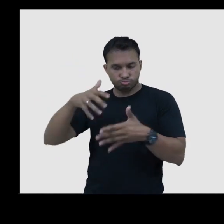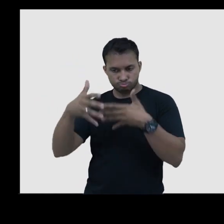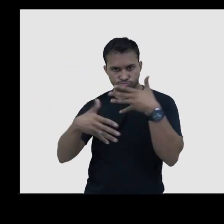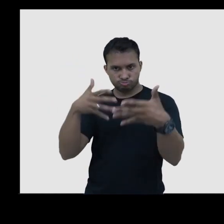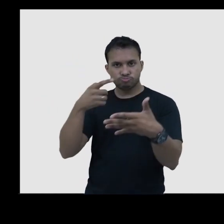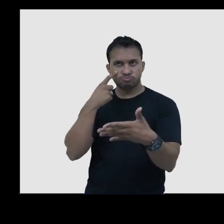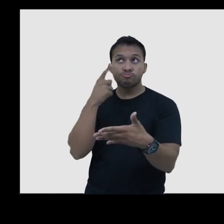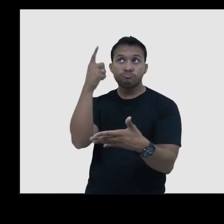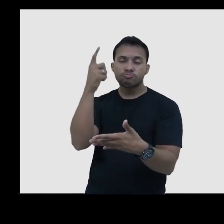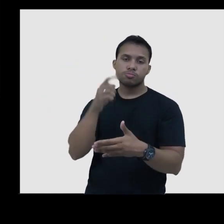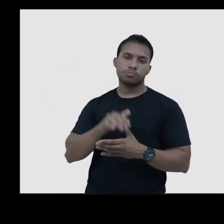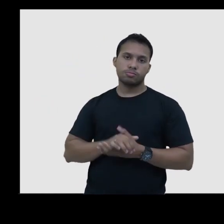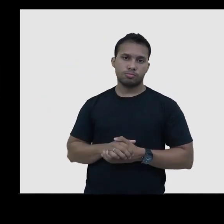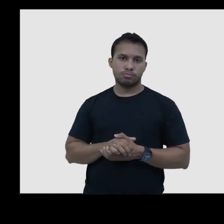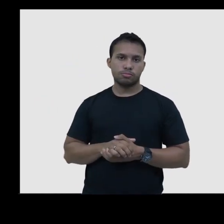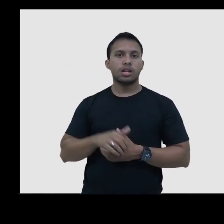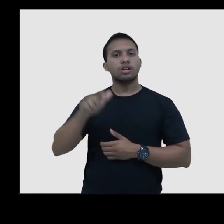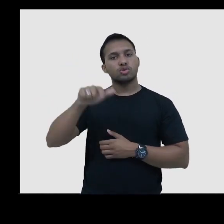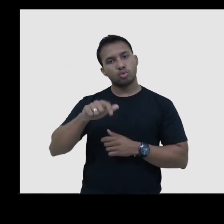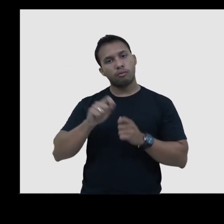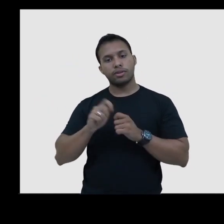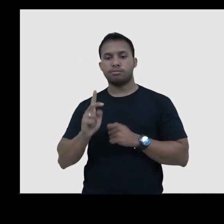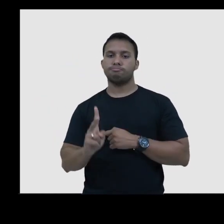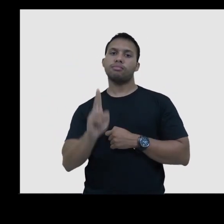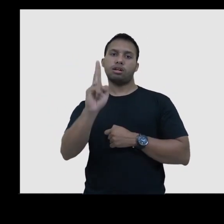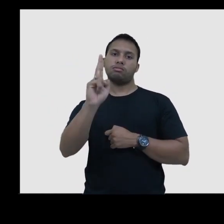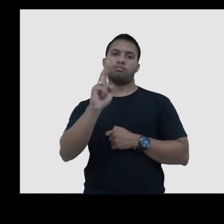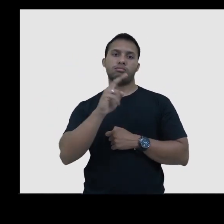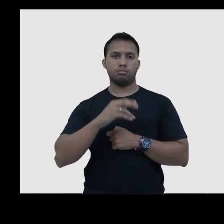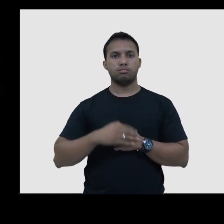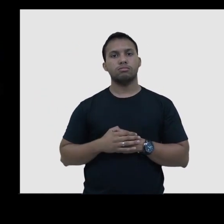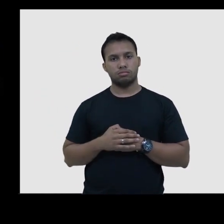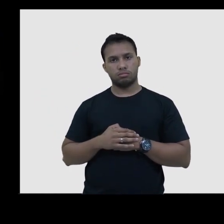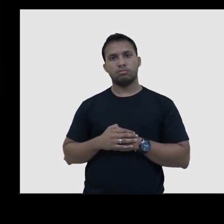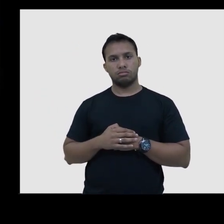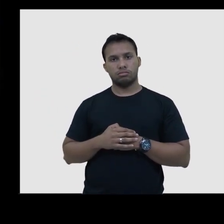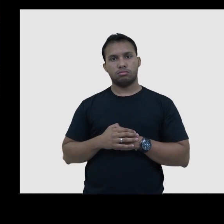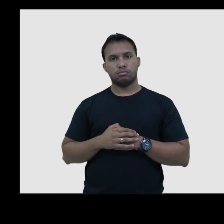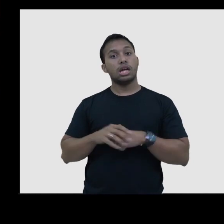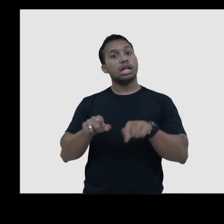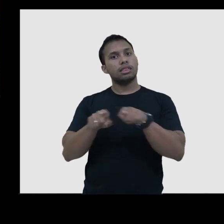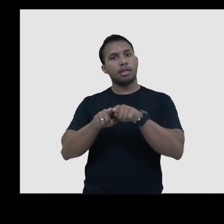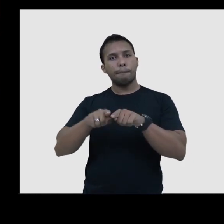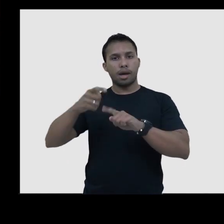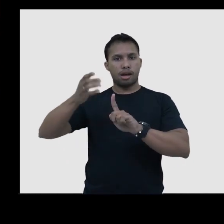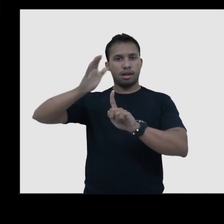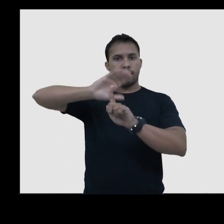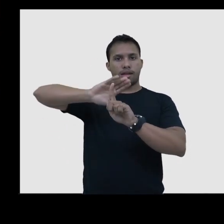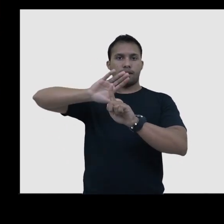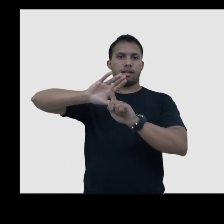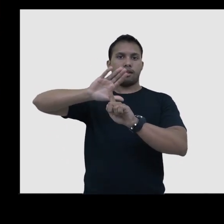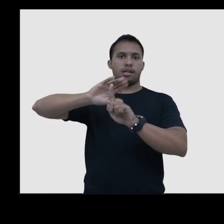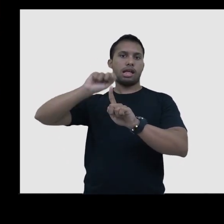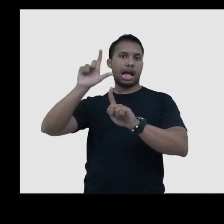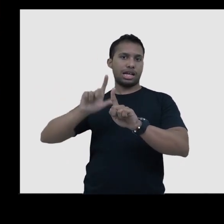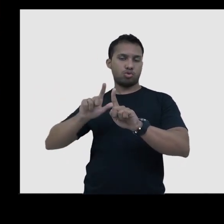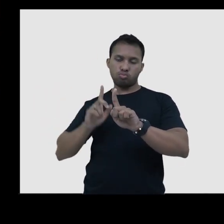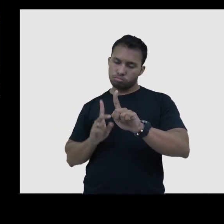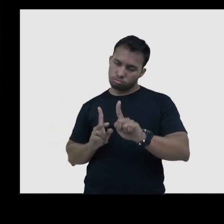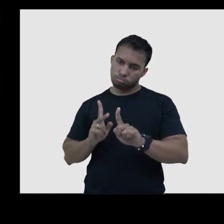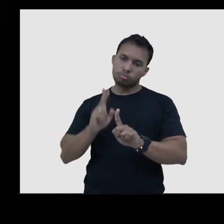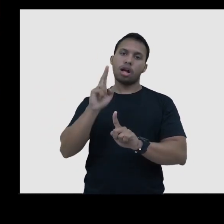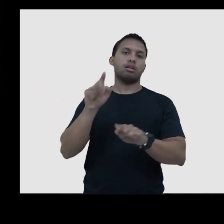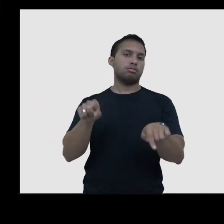Pronto, o intérprete começa novamente a sinalizar daqui. Então faço mais um corte aqui. E um corte